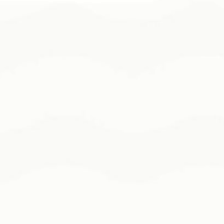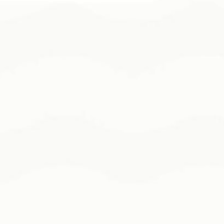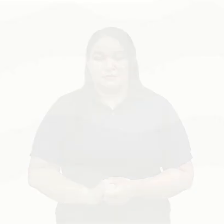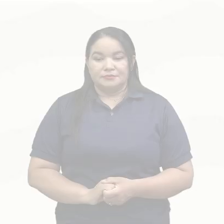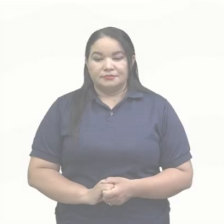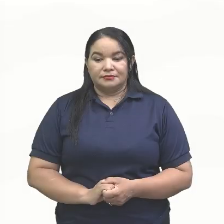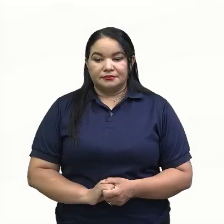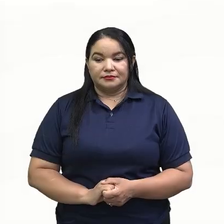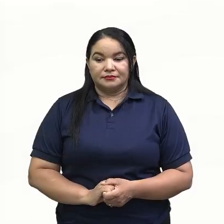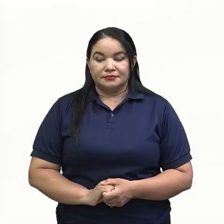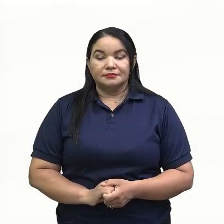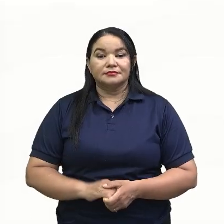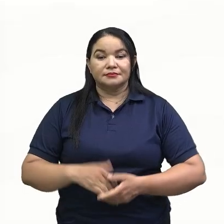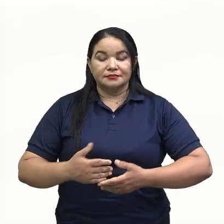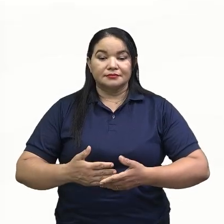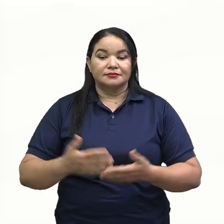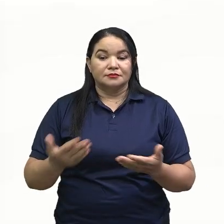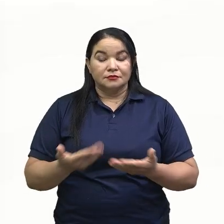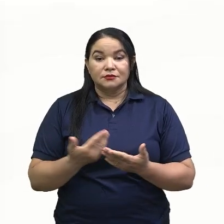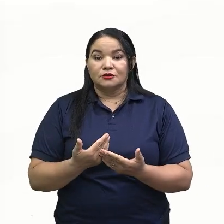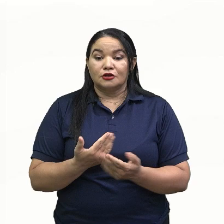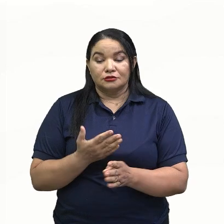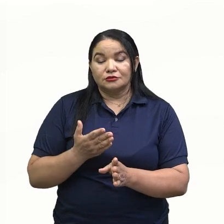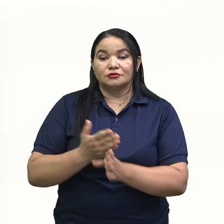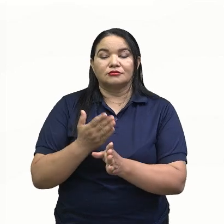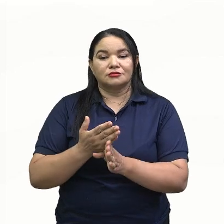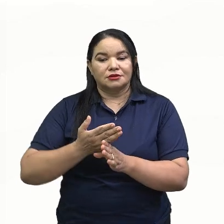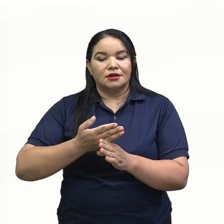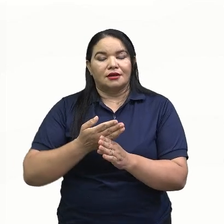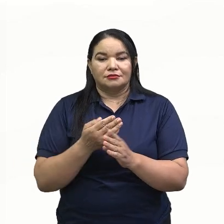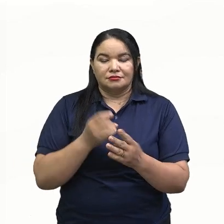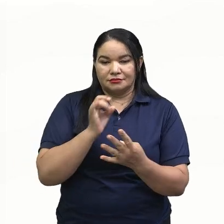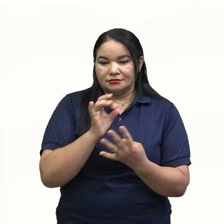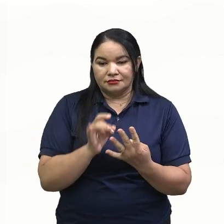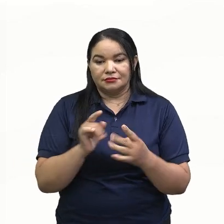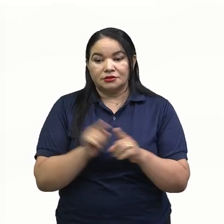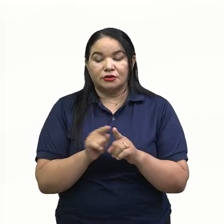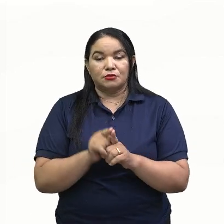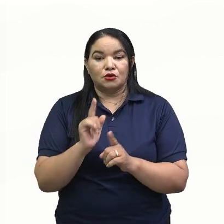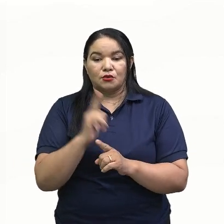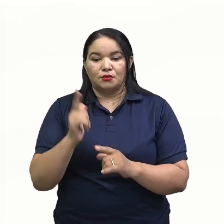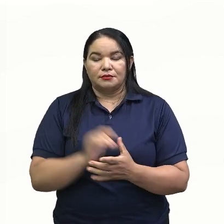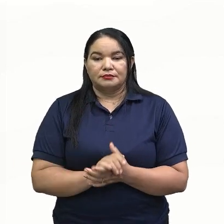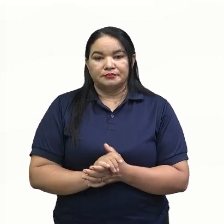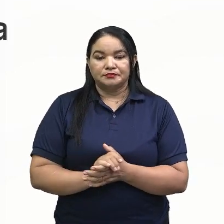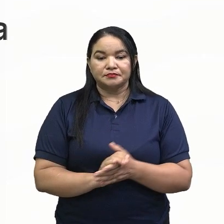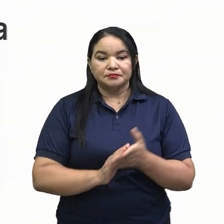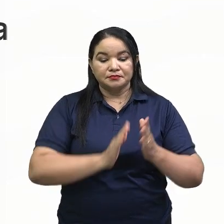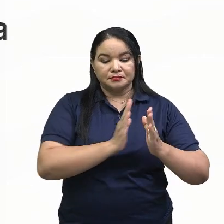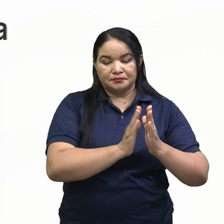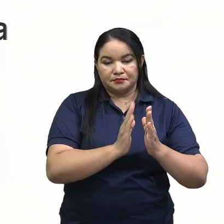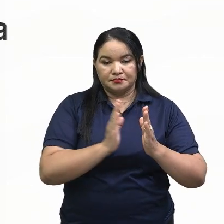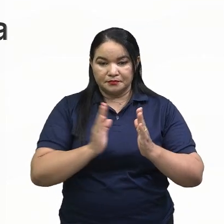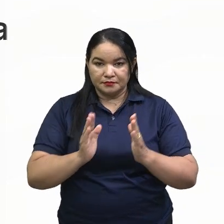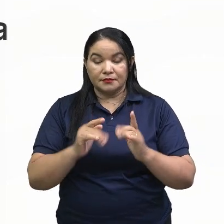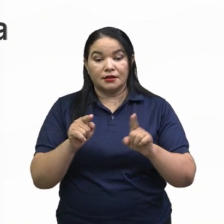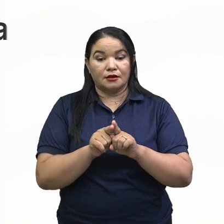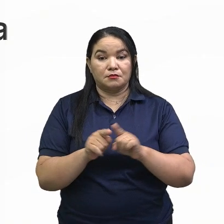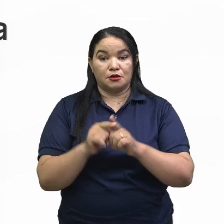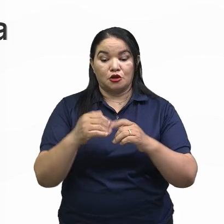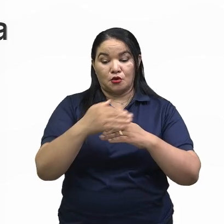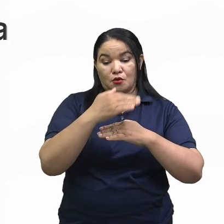resistência equivalente dos geradores. Isso para associação em série. Temos também associação em paralelo. Como ocorre